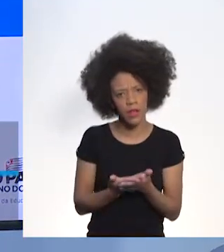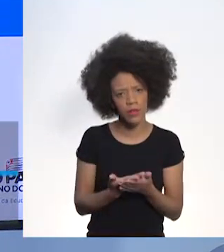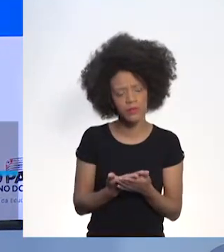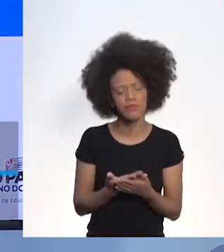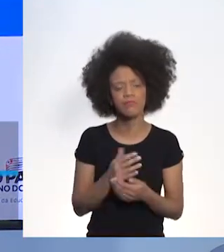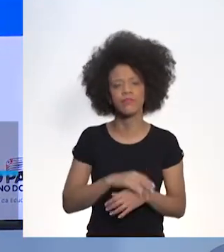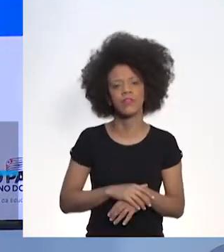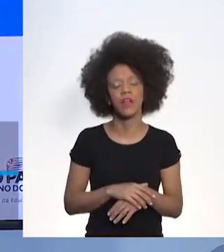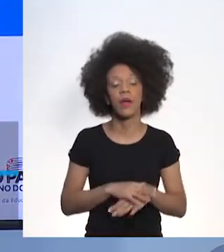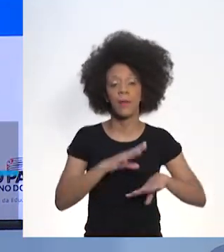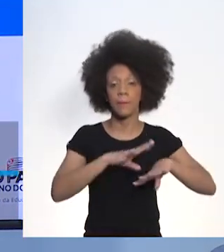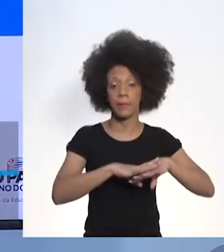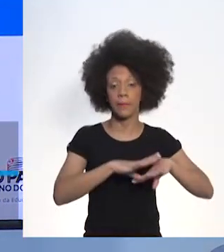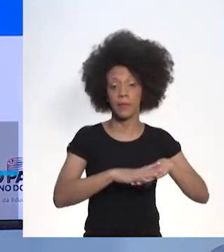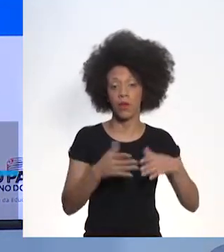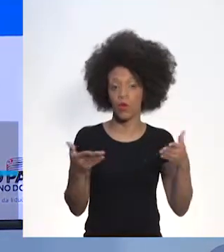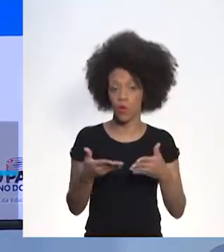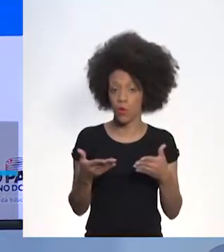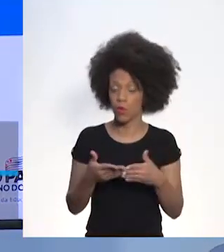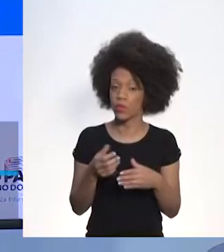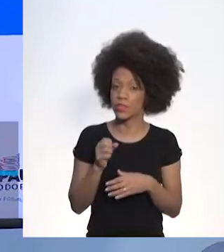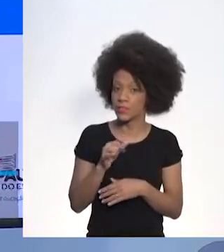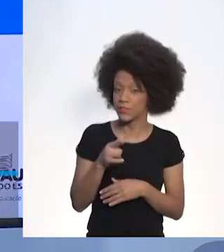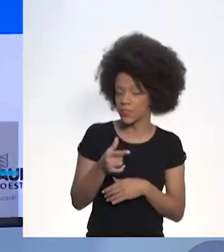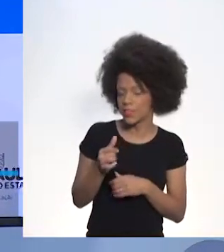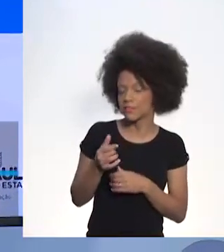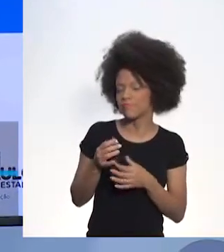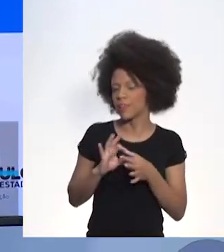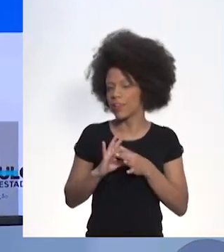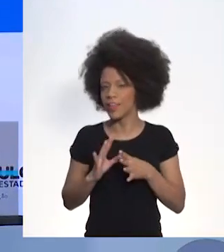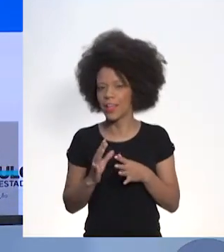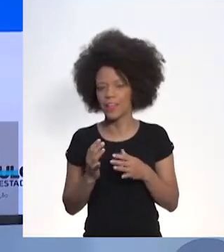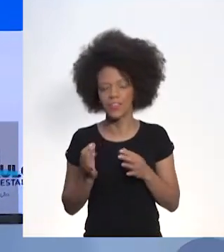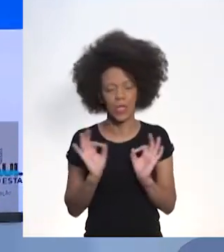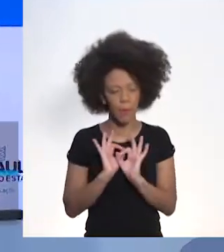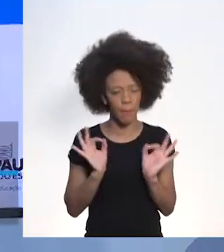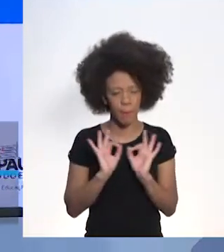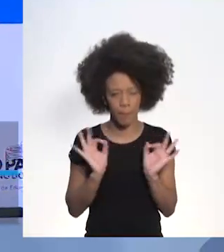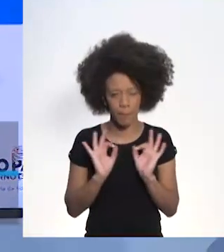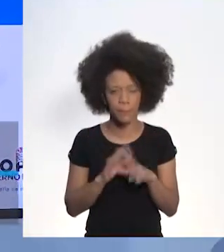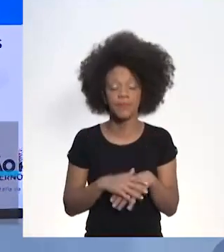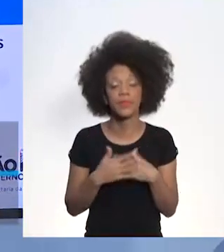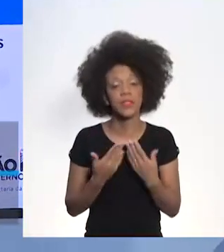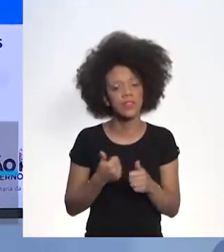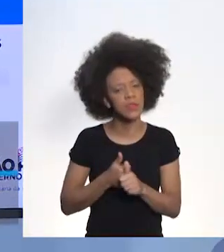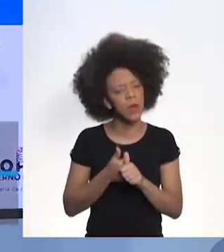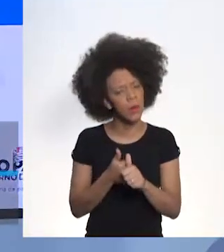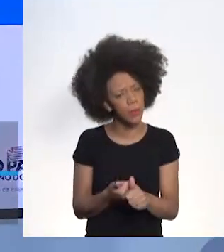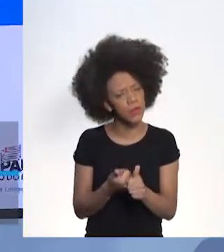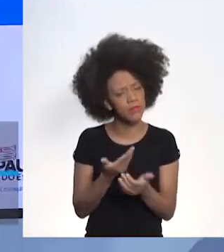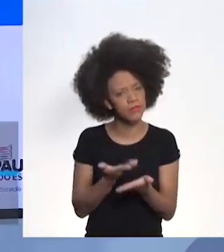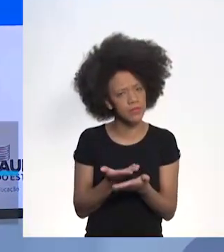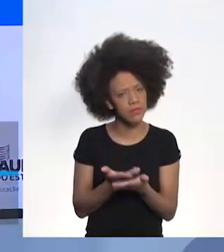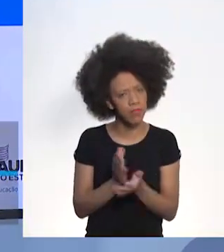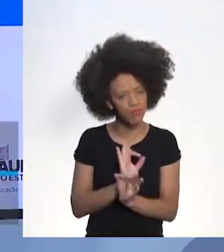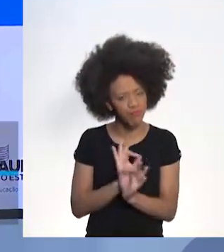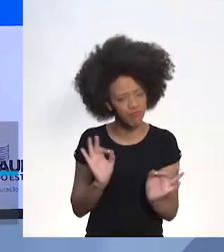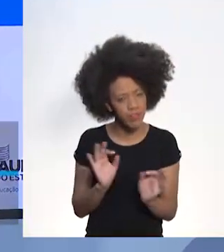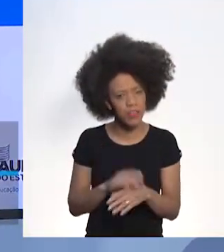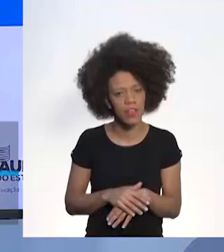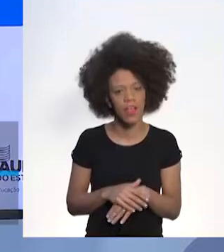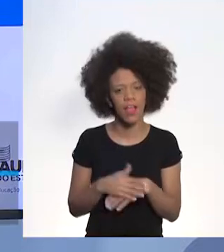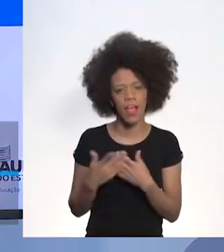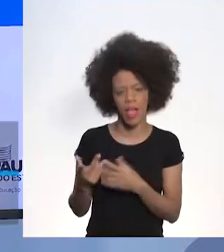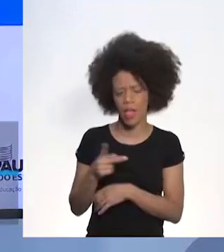hoje. Hoje a nossa aula, se me permitem o trocadilho, vai ser show de bola. E para me acompanhar nessa aula aí, ela,